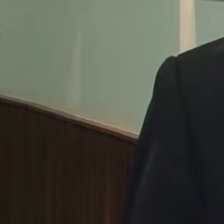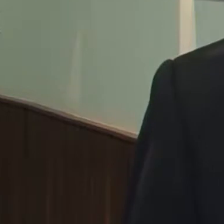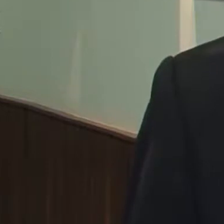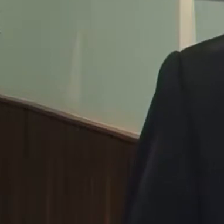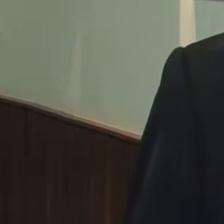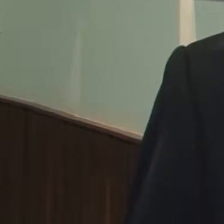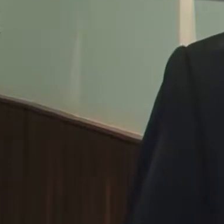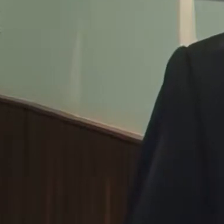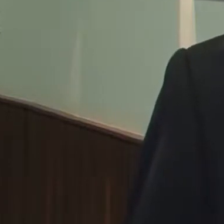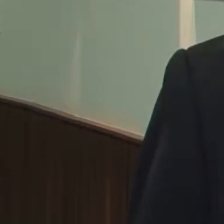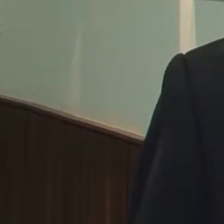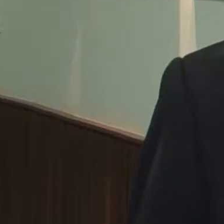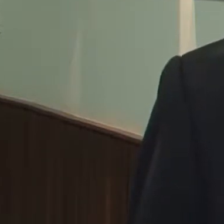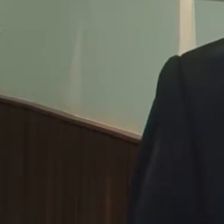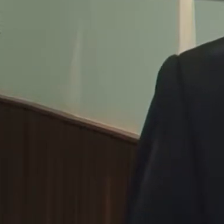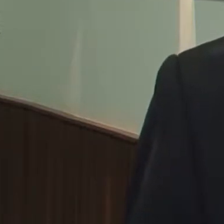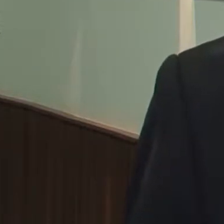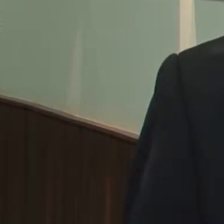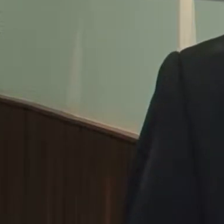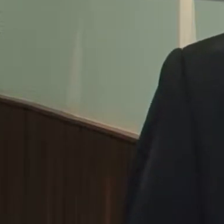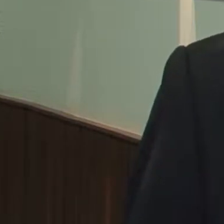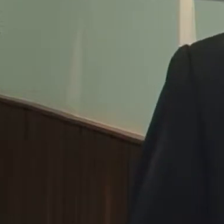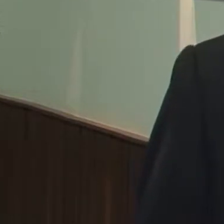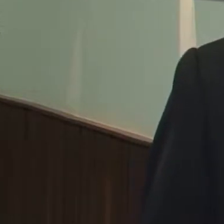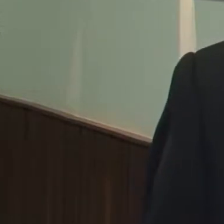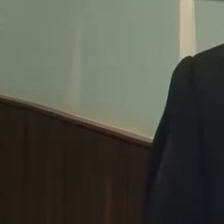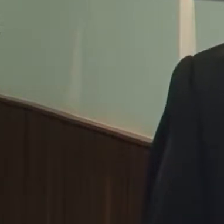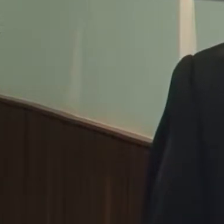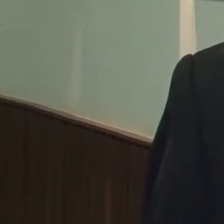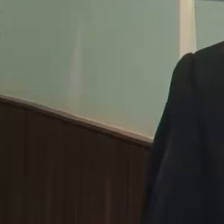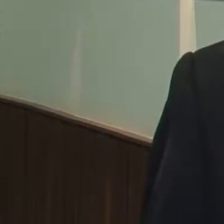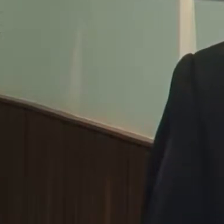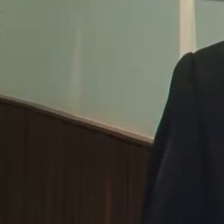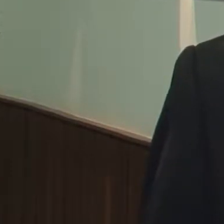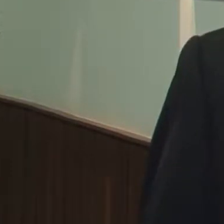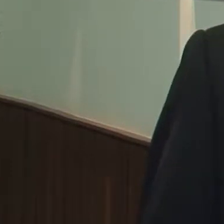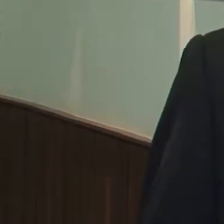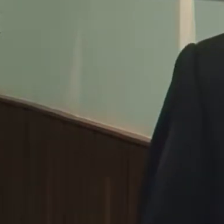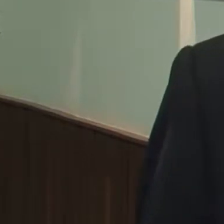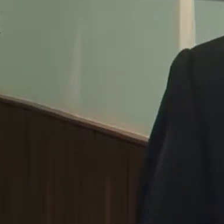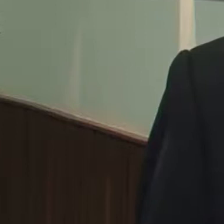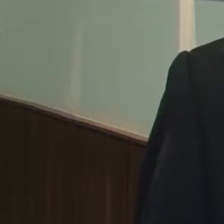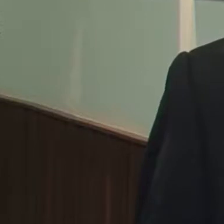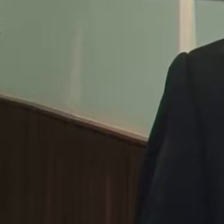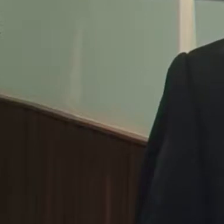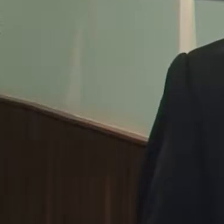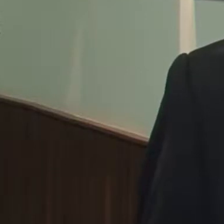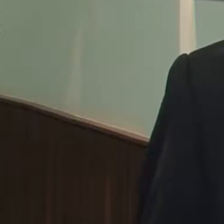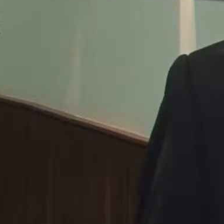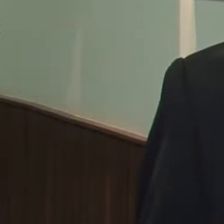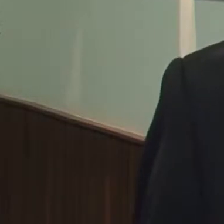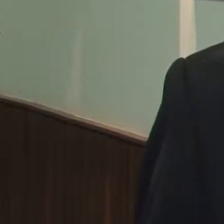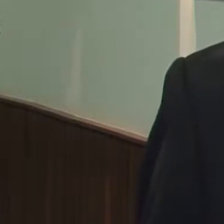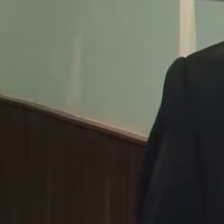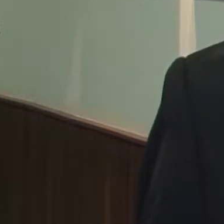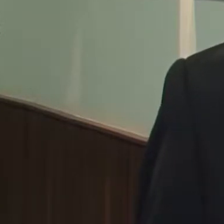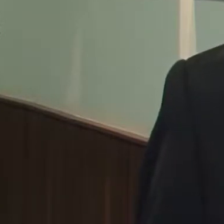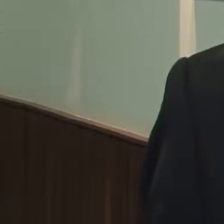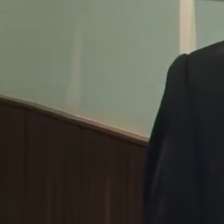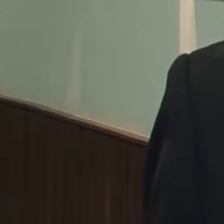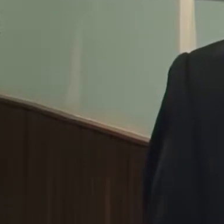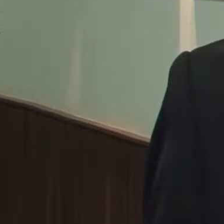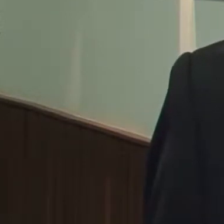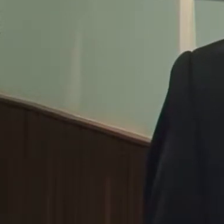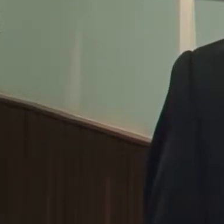sanitário proporcional ao objeto construído, isso é irrelevante, uma vez que hoje a modernidade, né, nesse